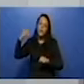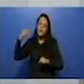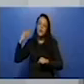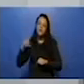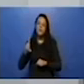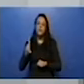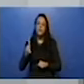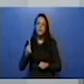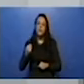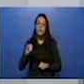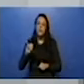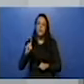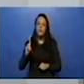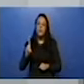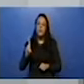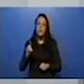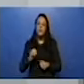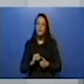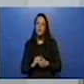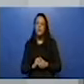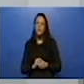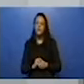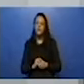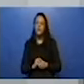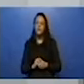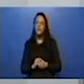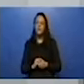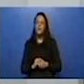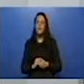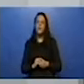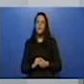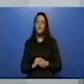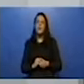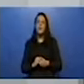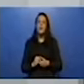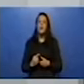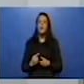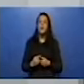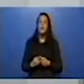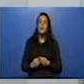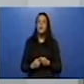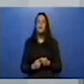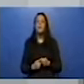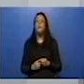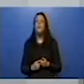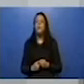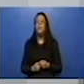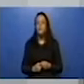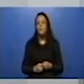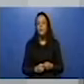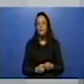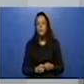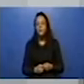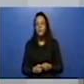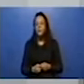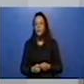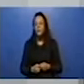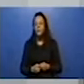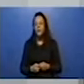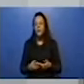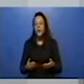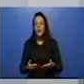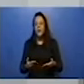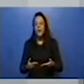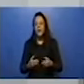ser did. Fiz, fizeram. Agora, olha só uma polêmicazinha com relação à expressão